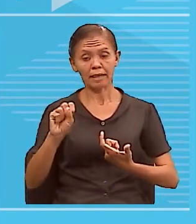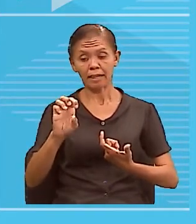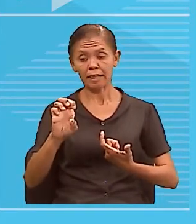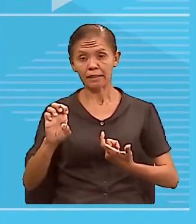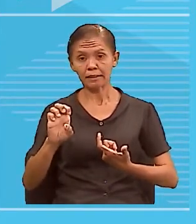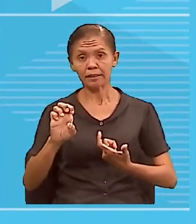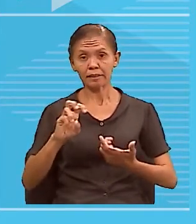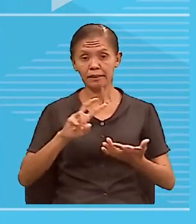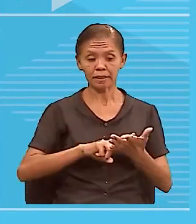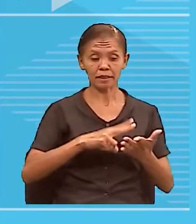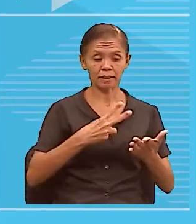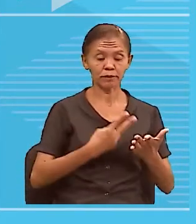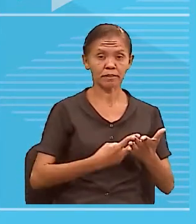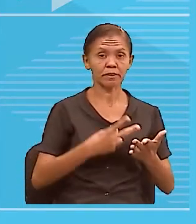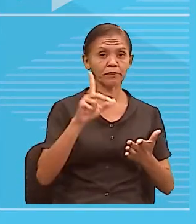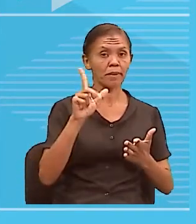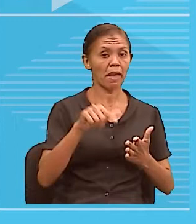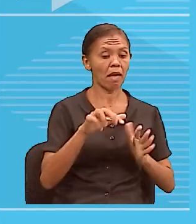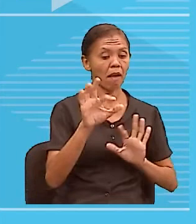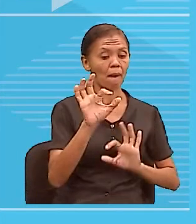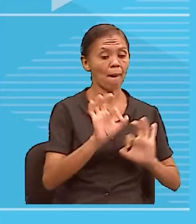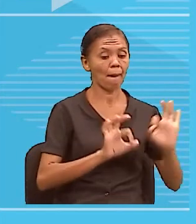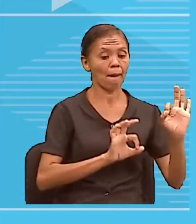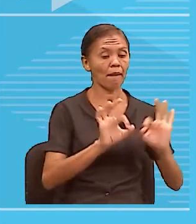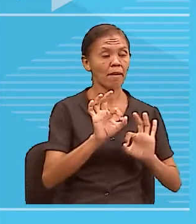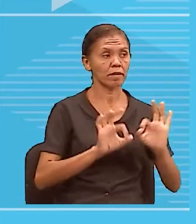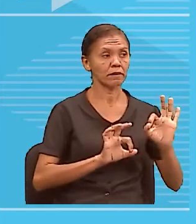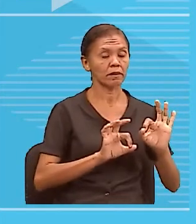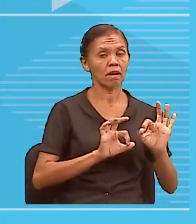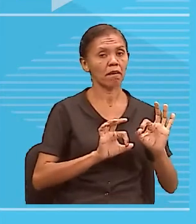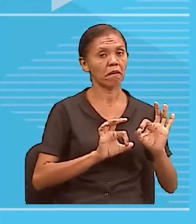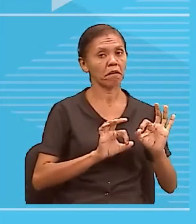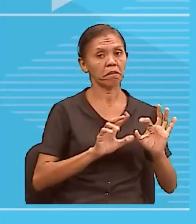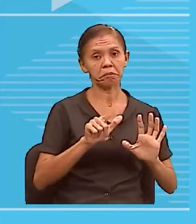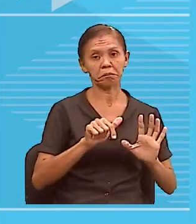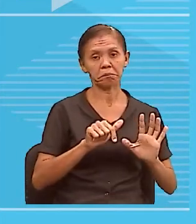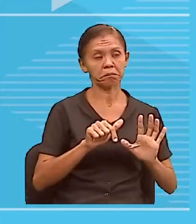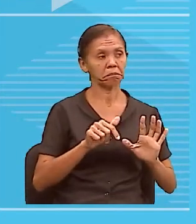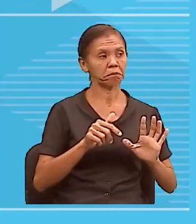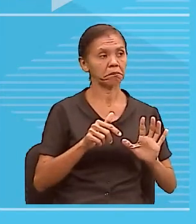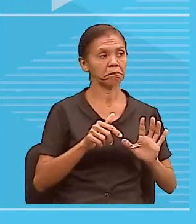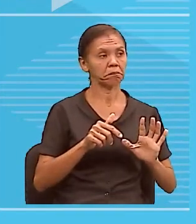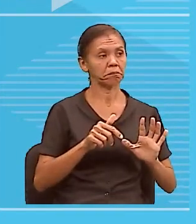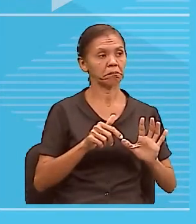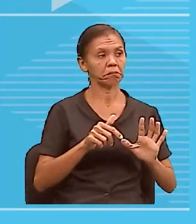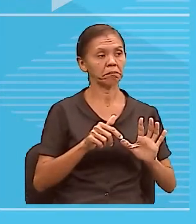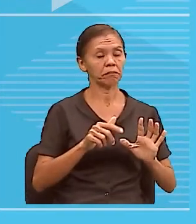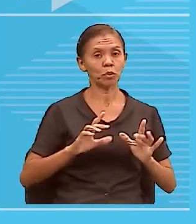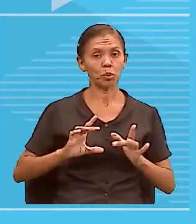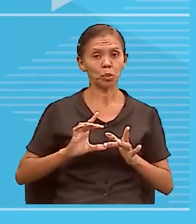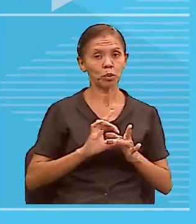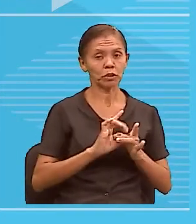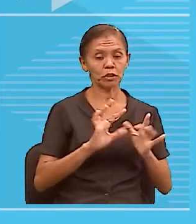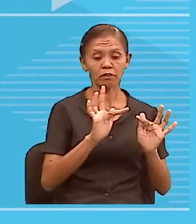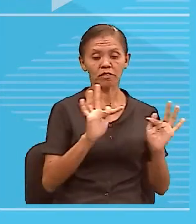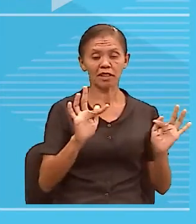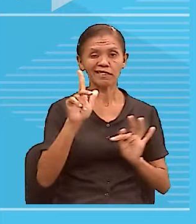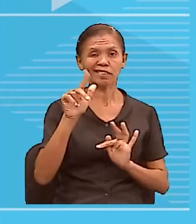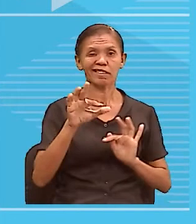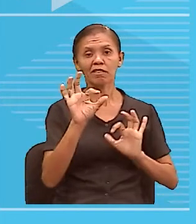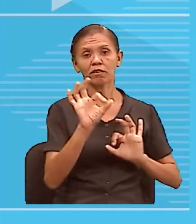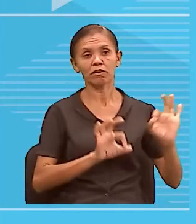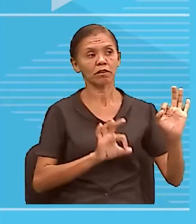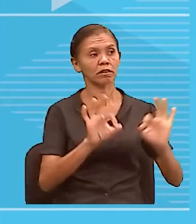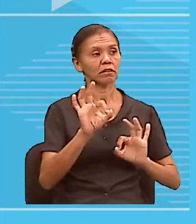arrumar como consertar aqui no contexto arrumar e esse é